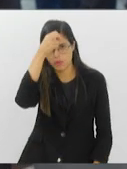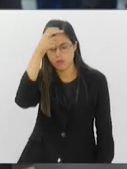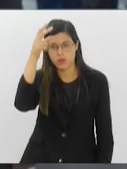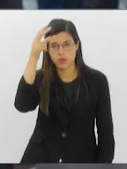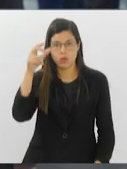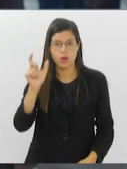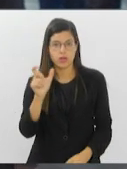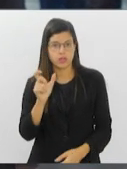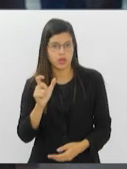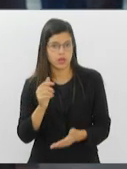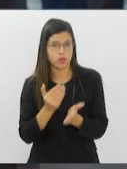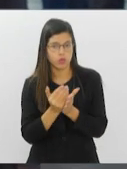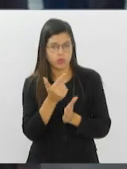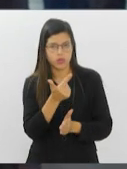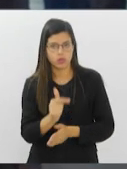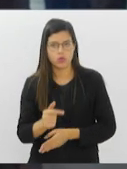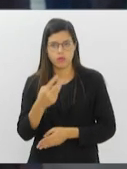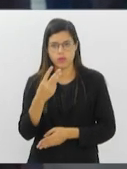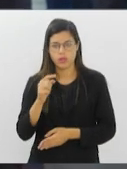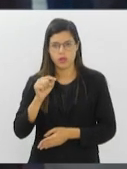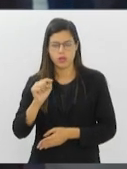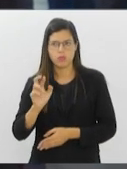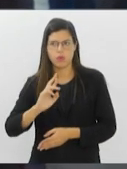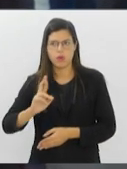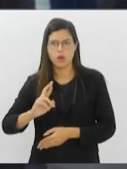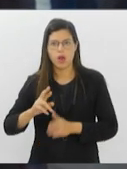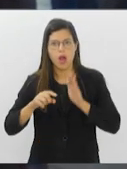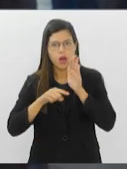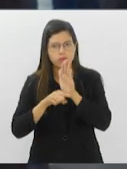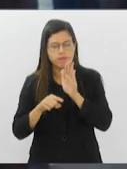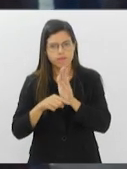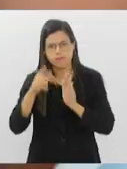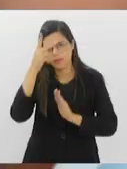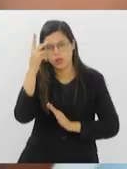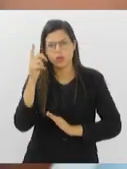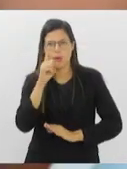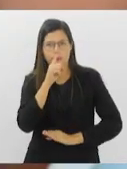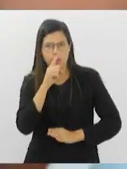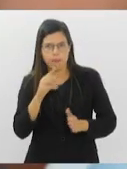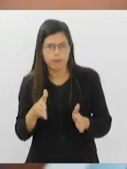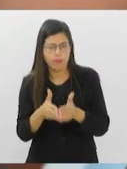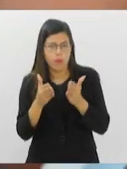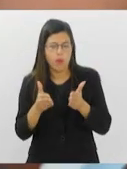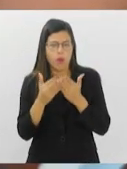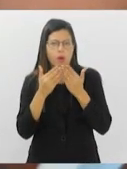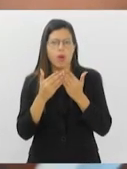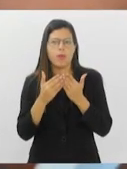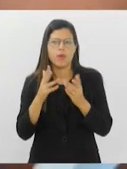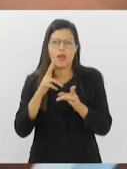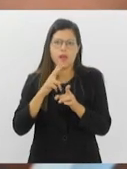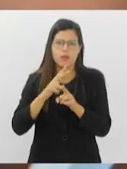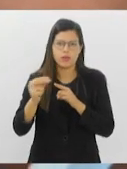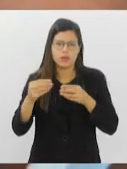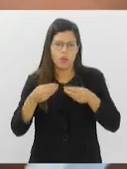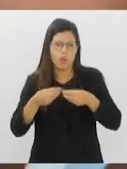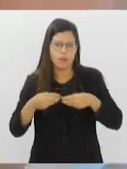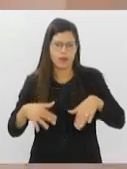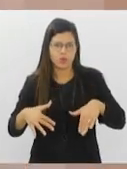Recomeçar, no valor de R$3.000, auxilia a população em vulnerabilidade social a superar os prejuízos das chuvas.